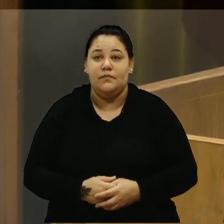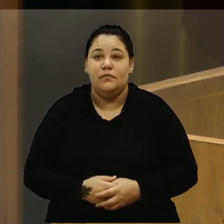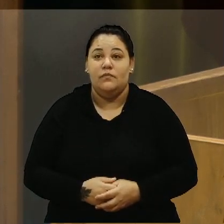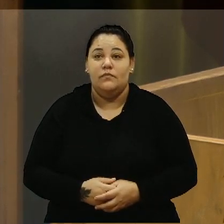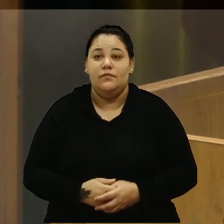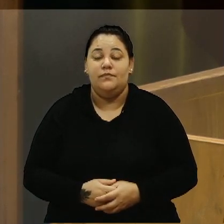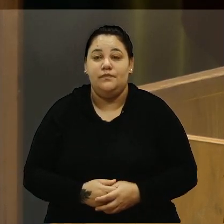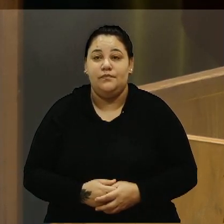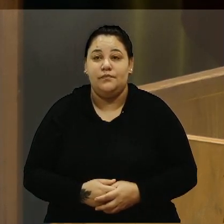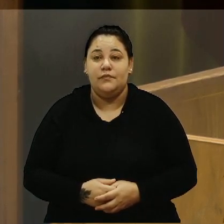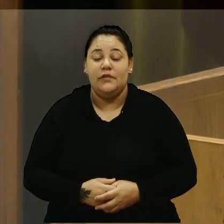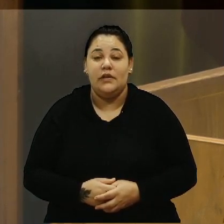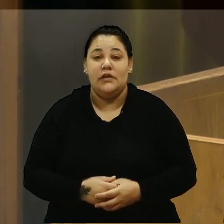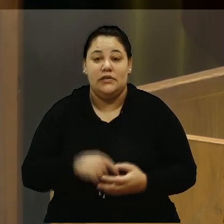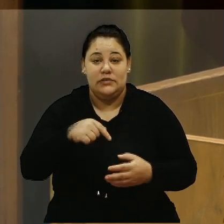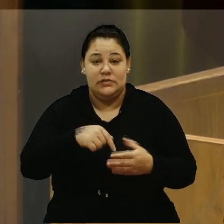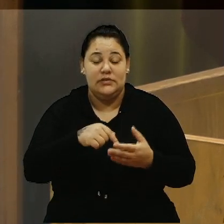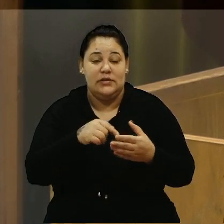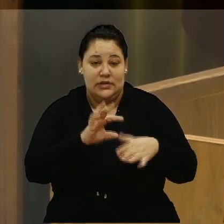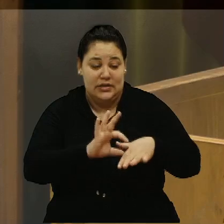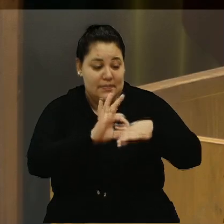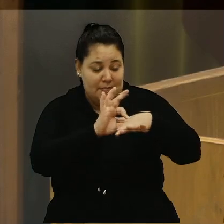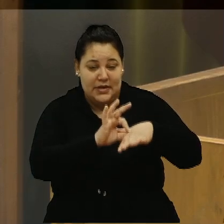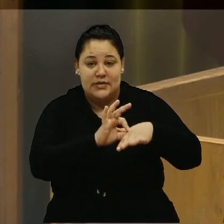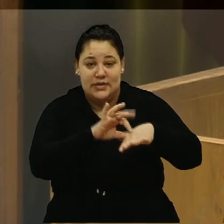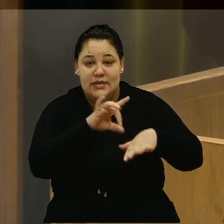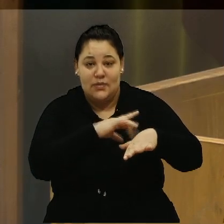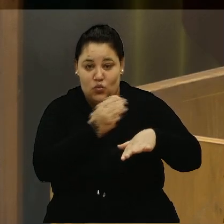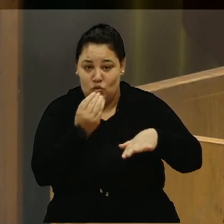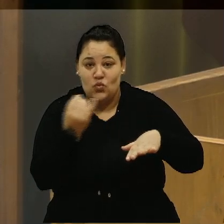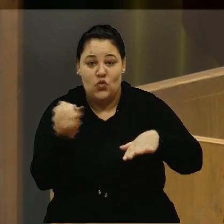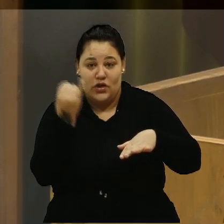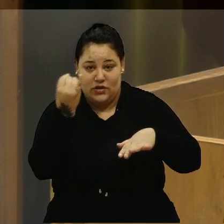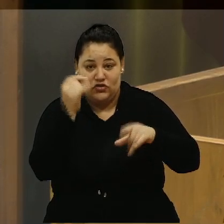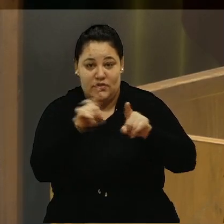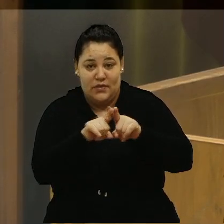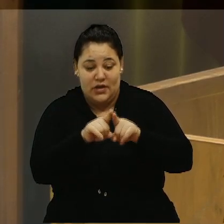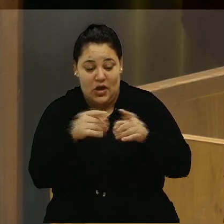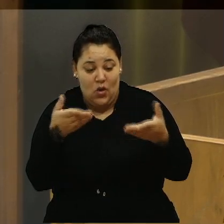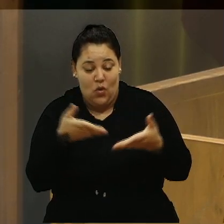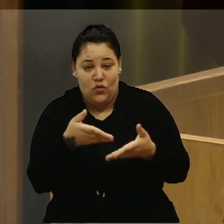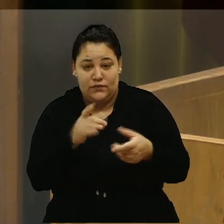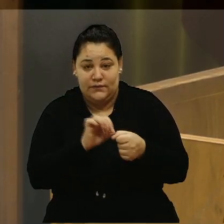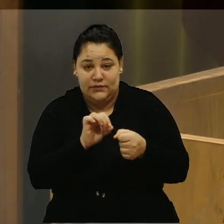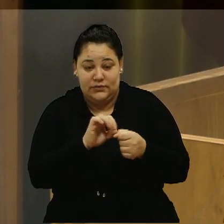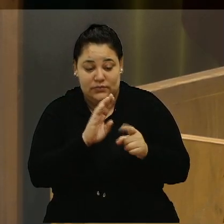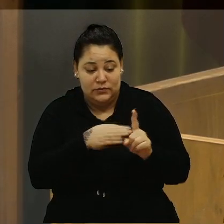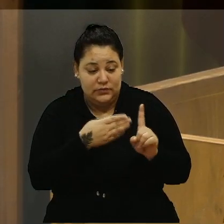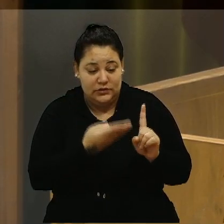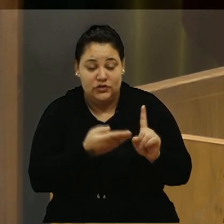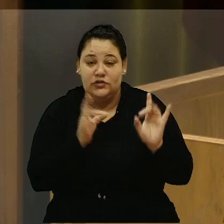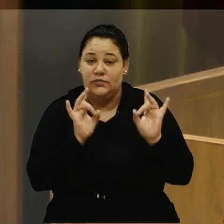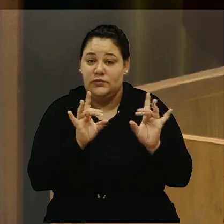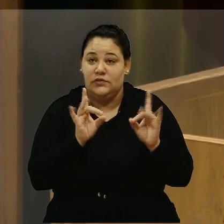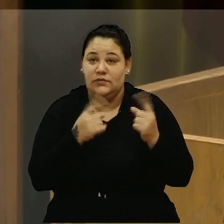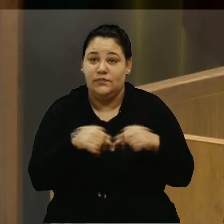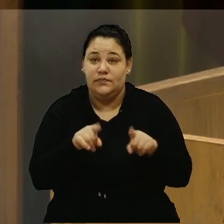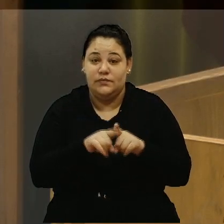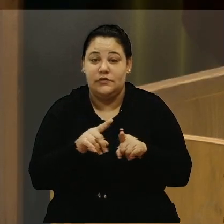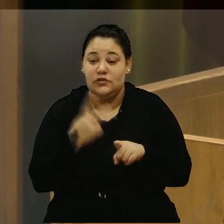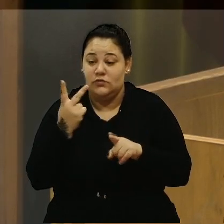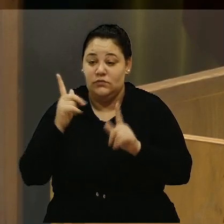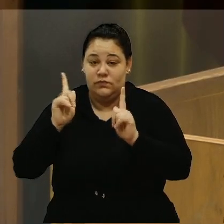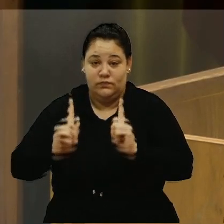empresa, sempre existe grandes líderes. Hoje faço questão de render uma homenagem especial a 2